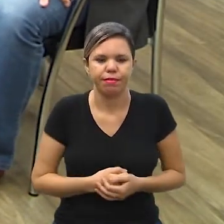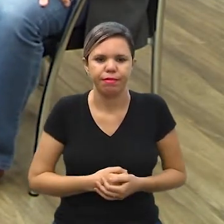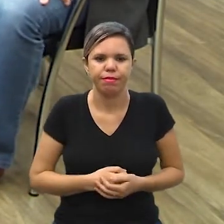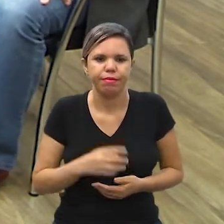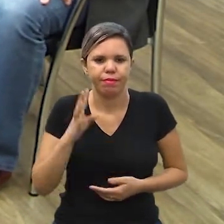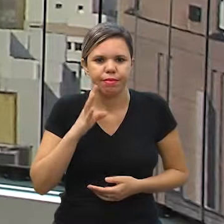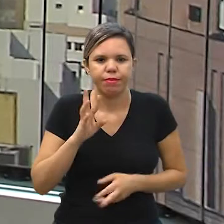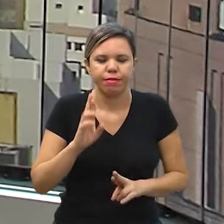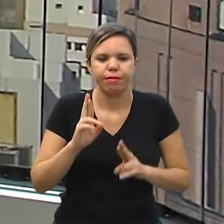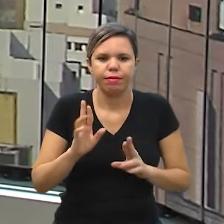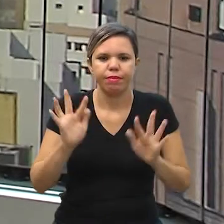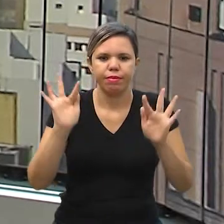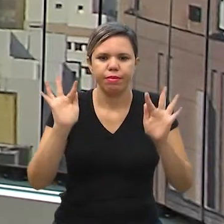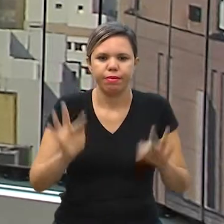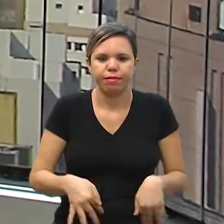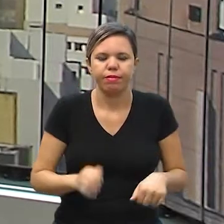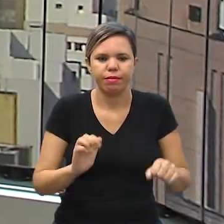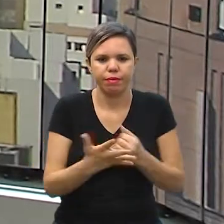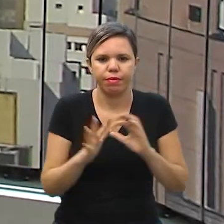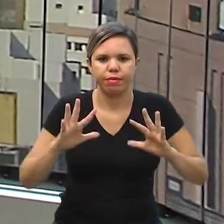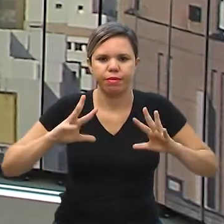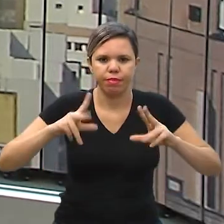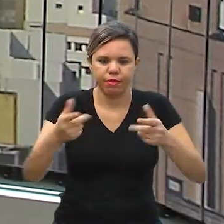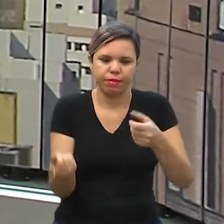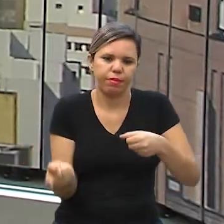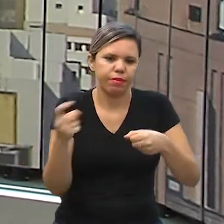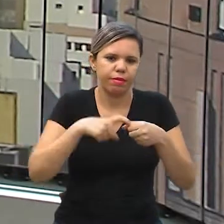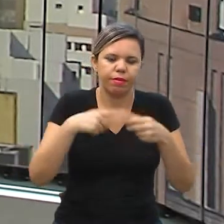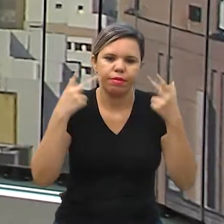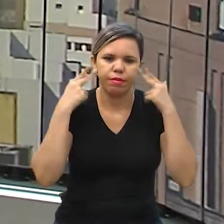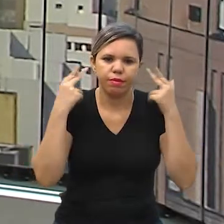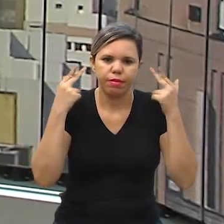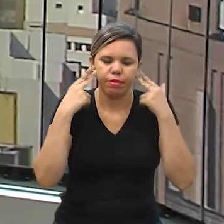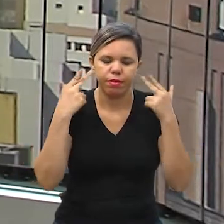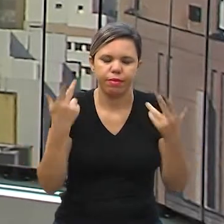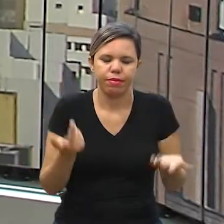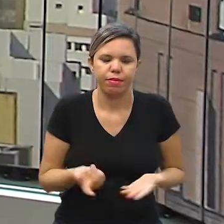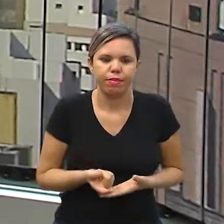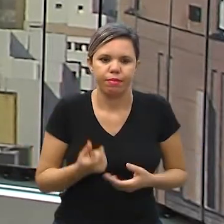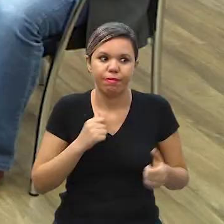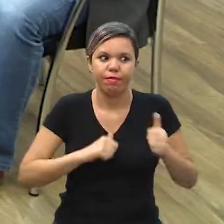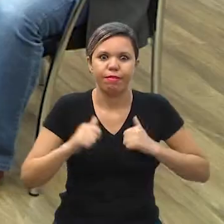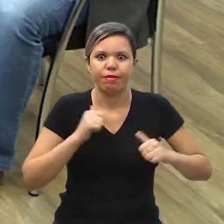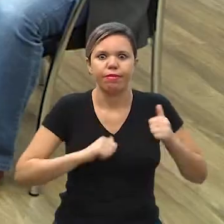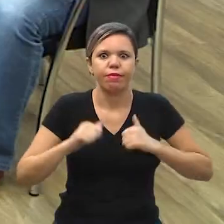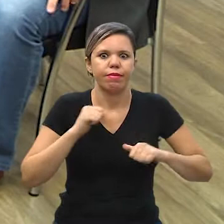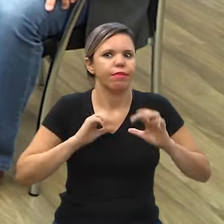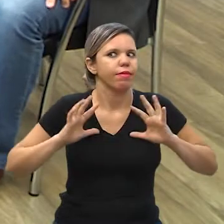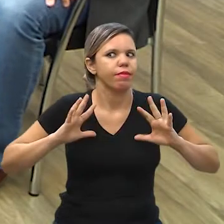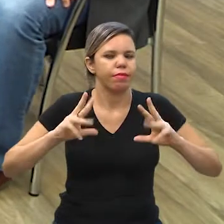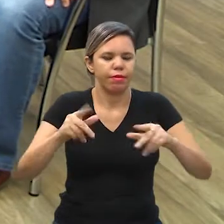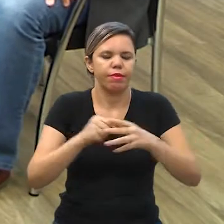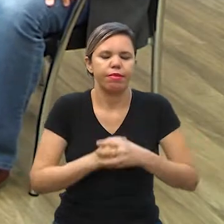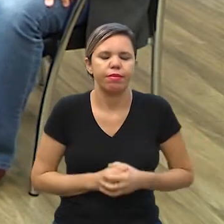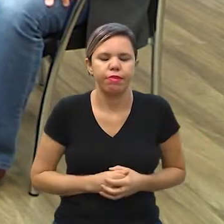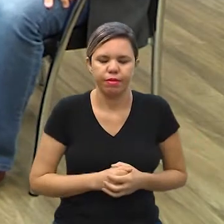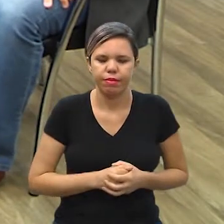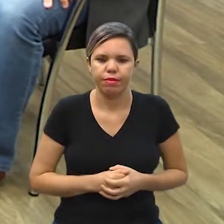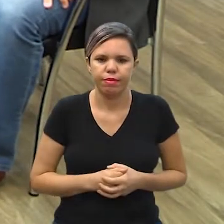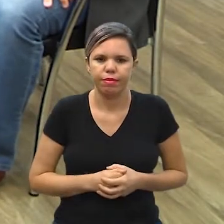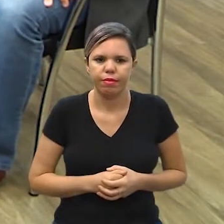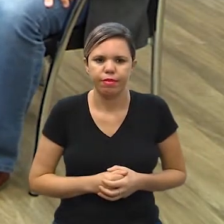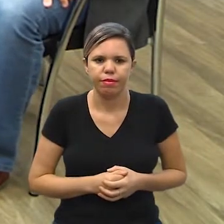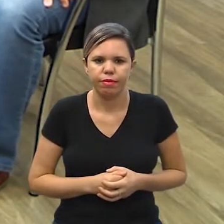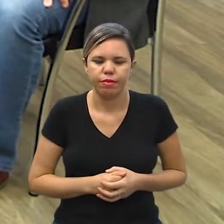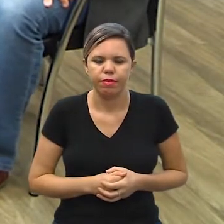menos a base para mim a gente espera o fim da pandemia para todo mundo poder voltar os nossos atividade a alma ansiedade generalizada em